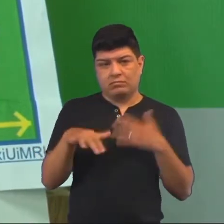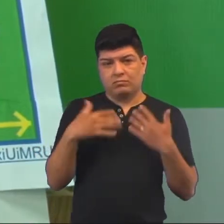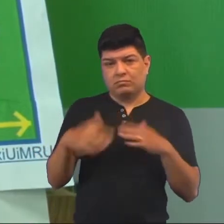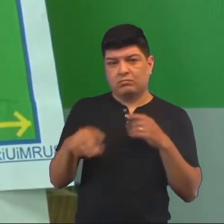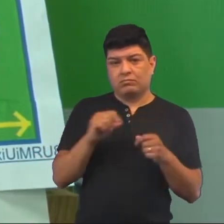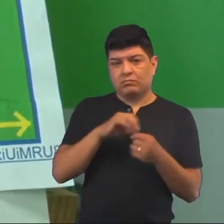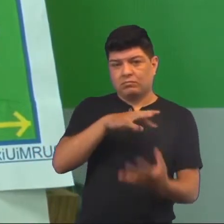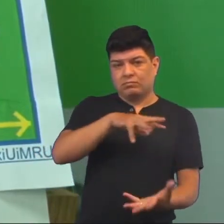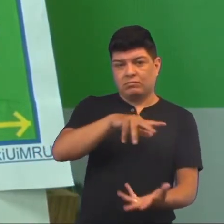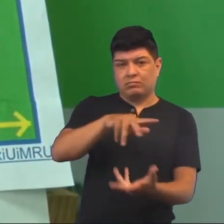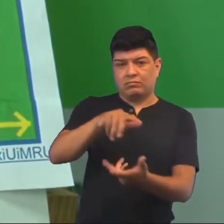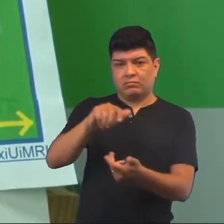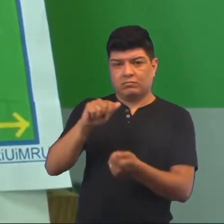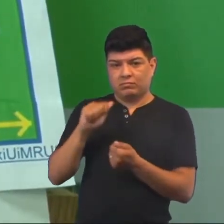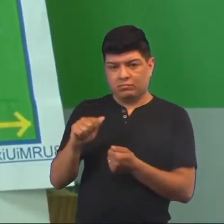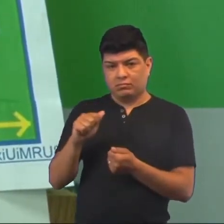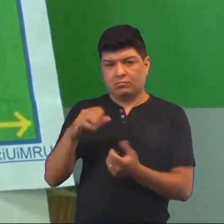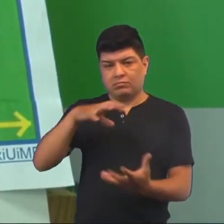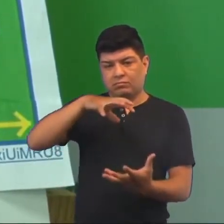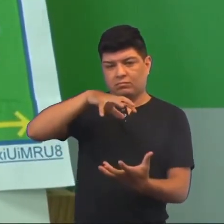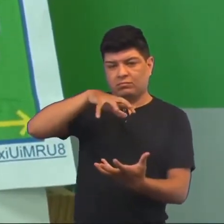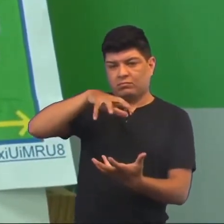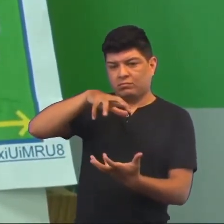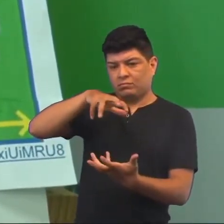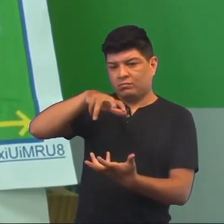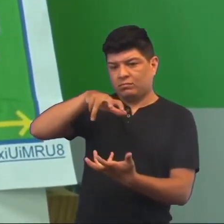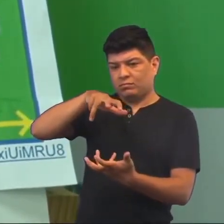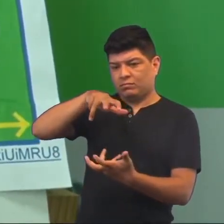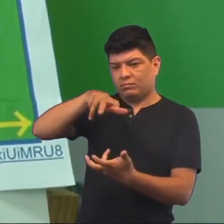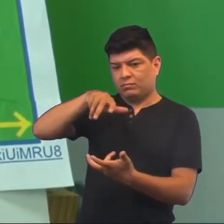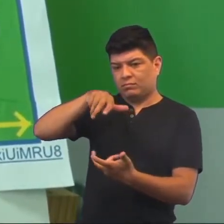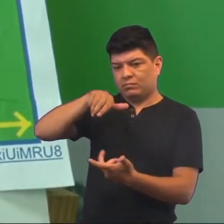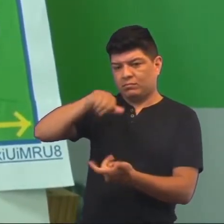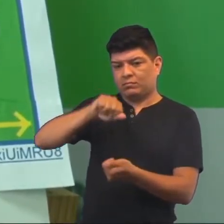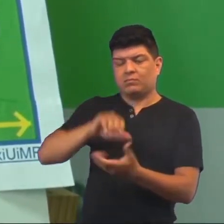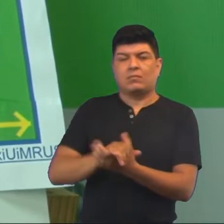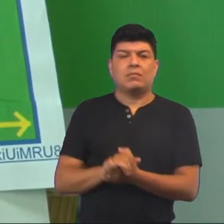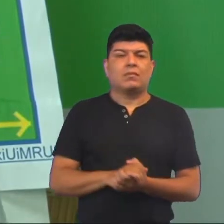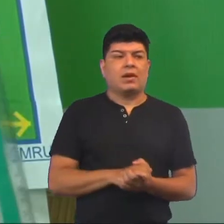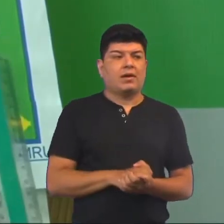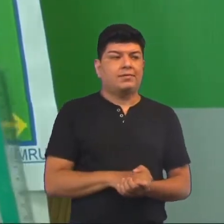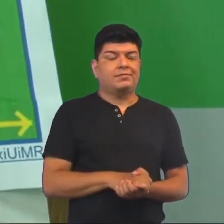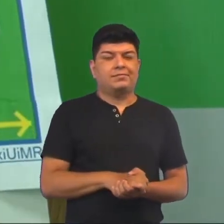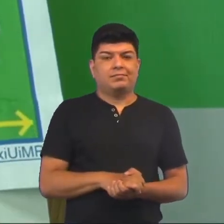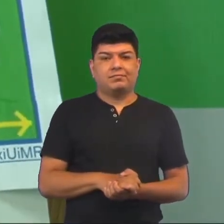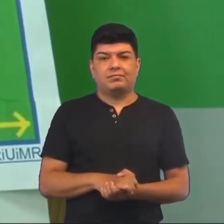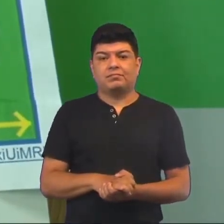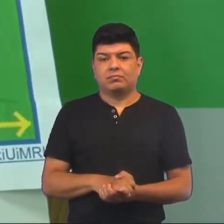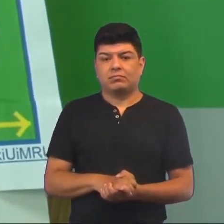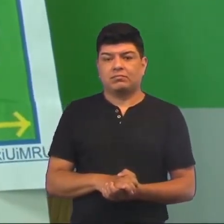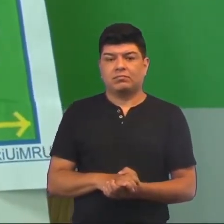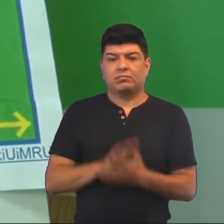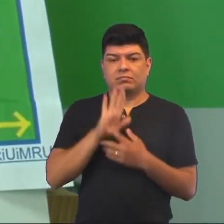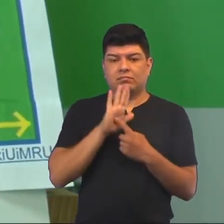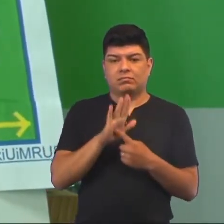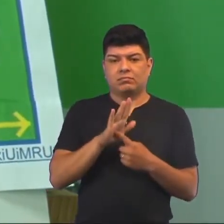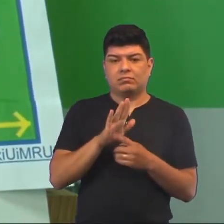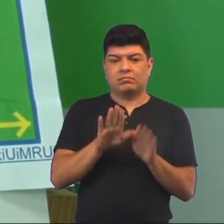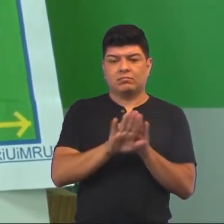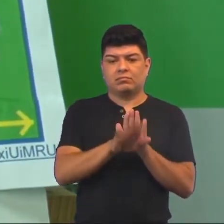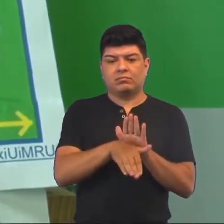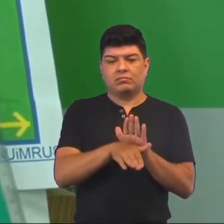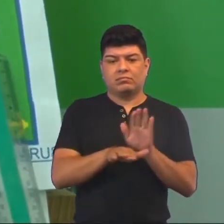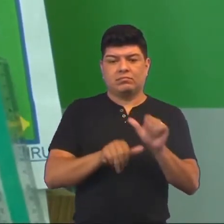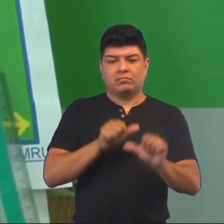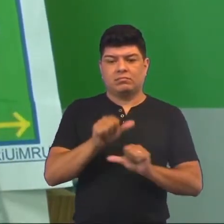movimento quem realiza é a Terra, que ela vai fazendo o movimento da rotação e da translação. E aí, essa projeção da sombra, ela vai